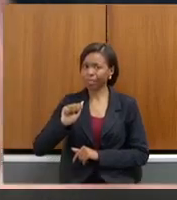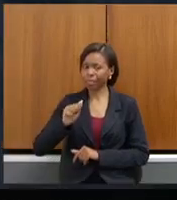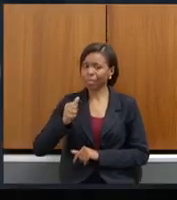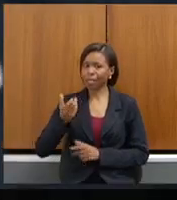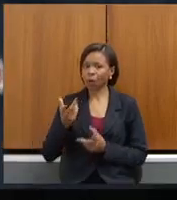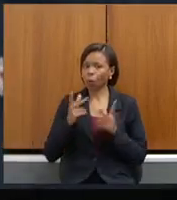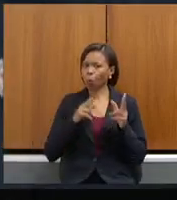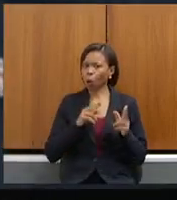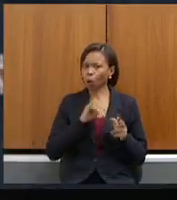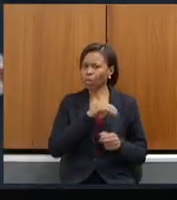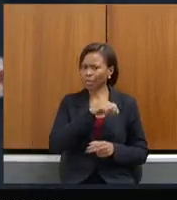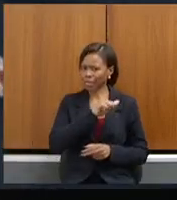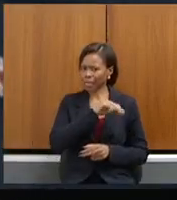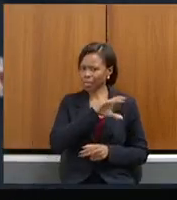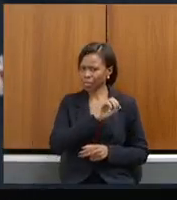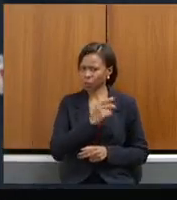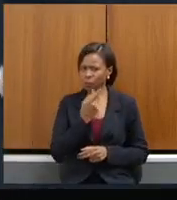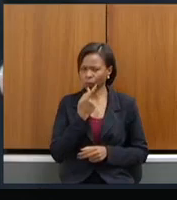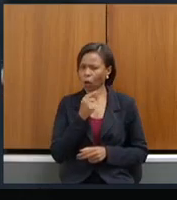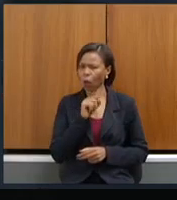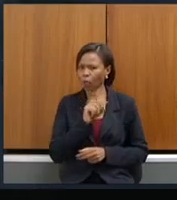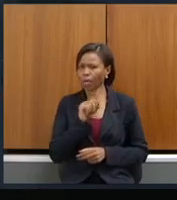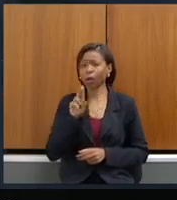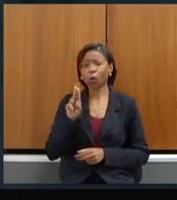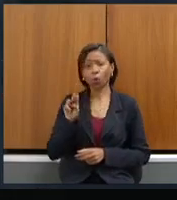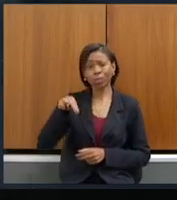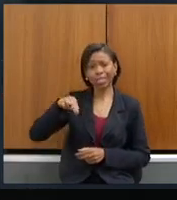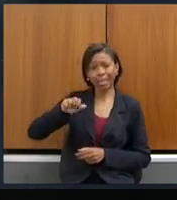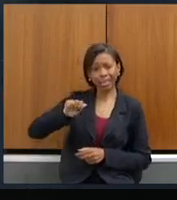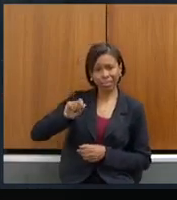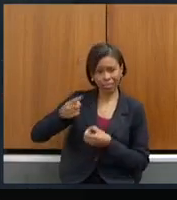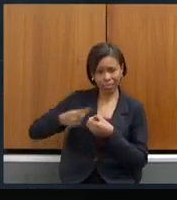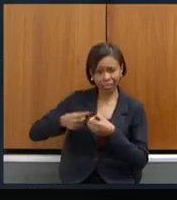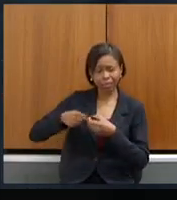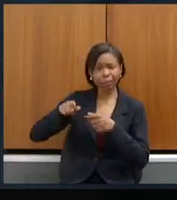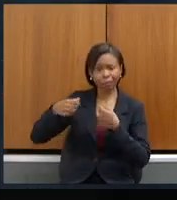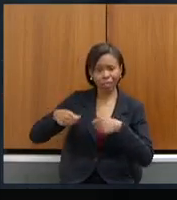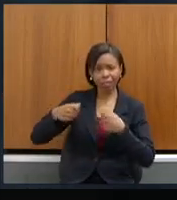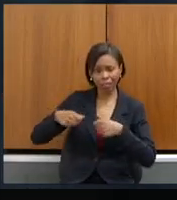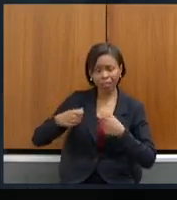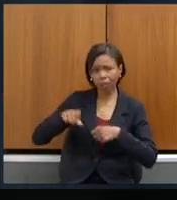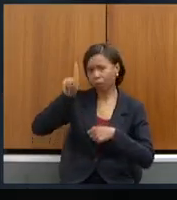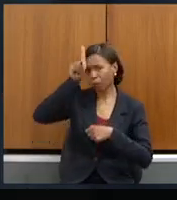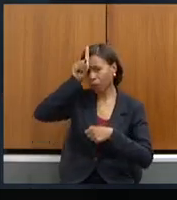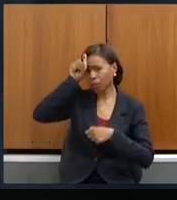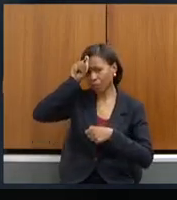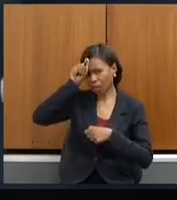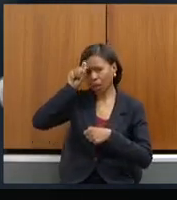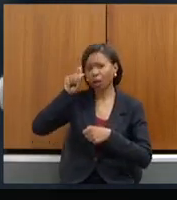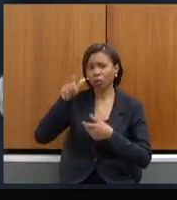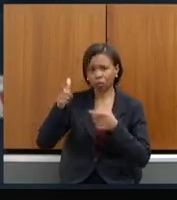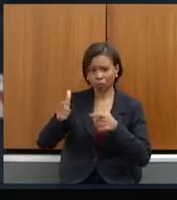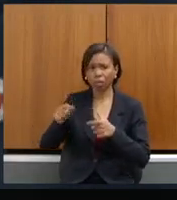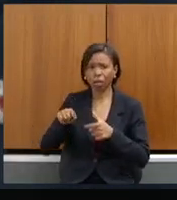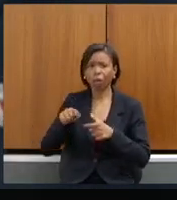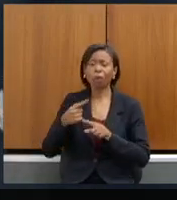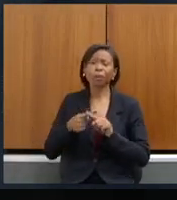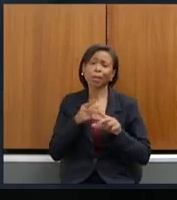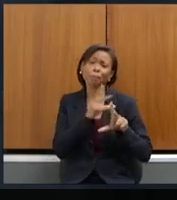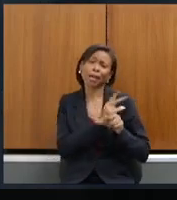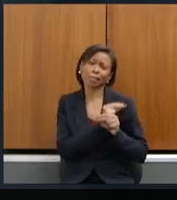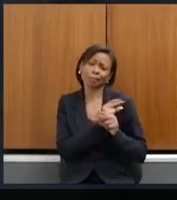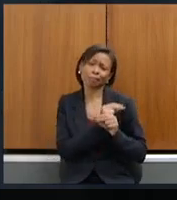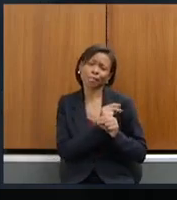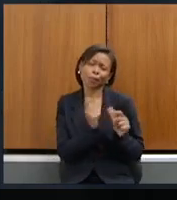o Ignácio já disse é o Nair precisa do Hospital Regional de Patos de Minas é muito pequeno nesse